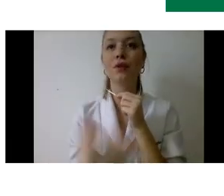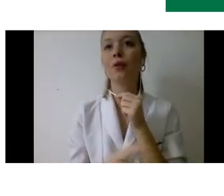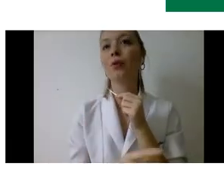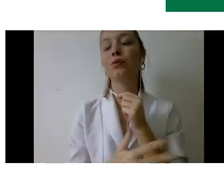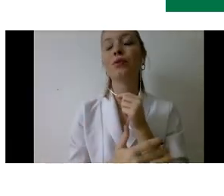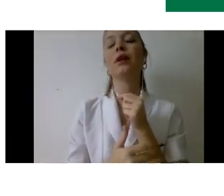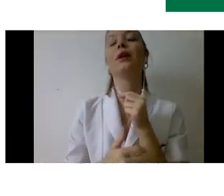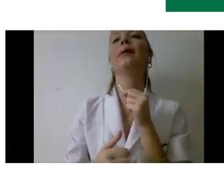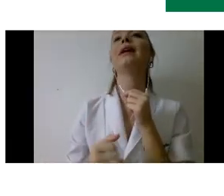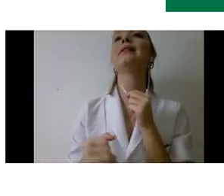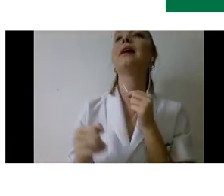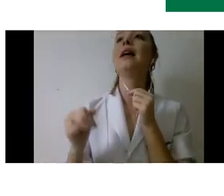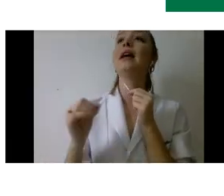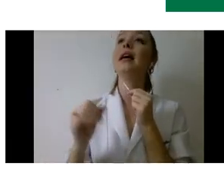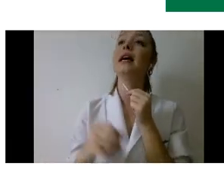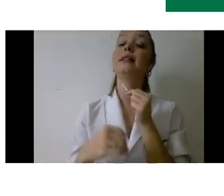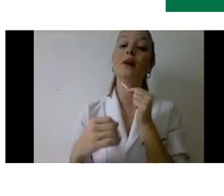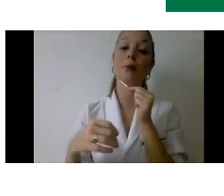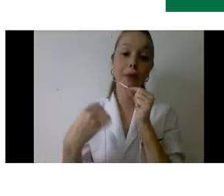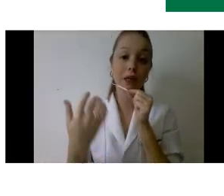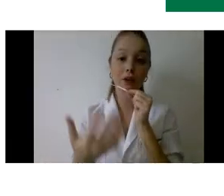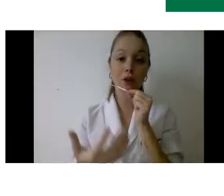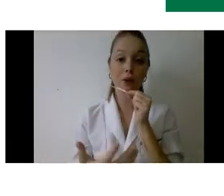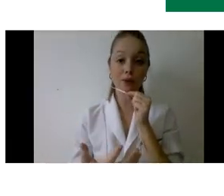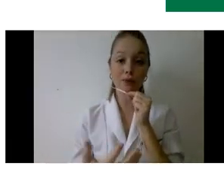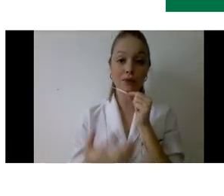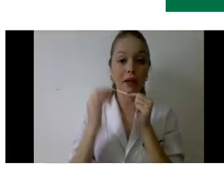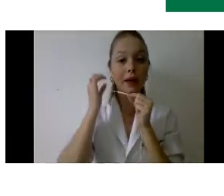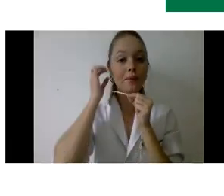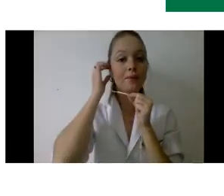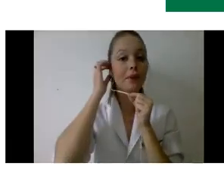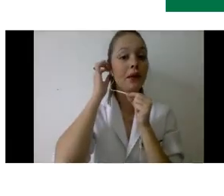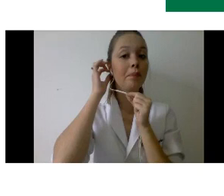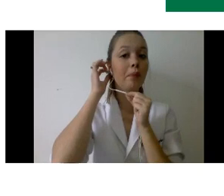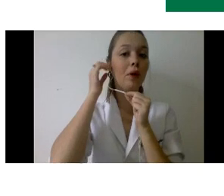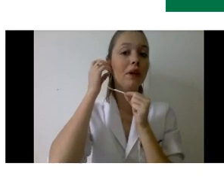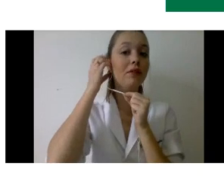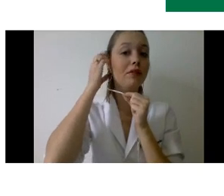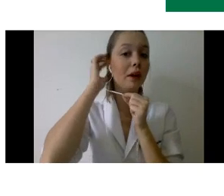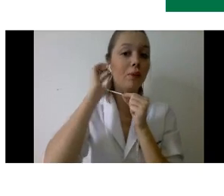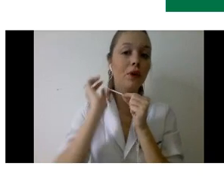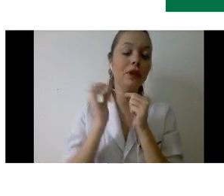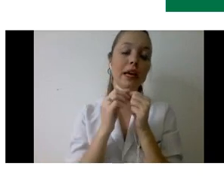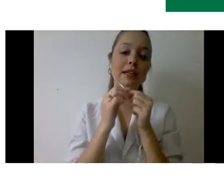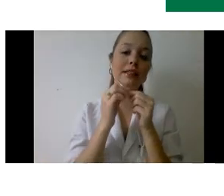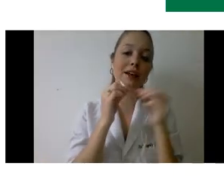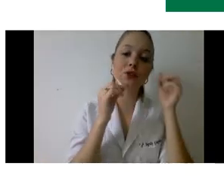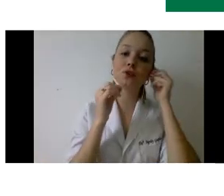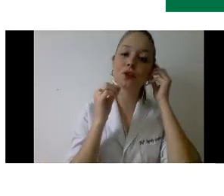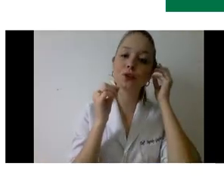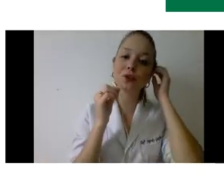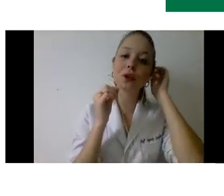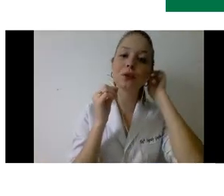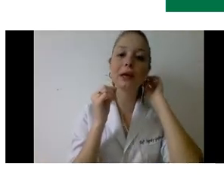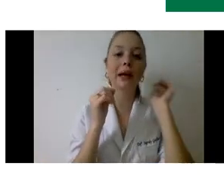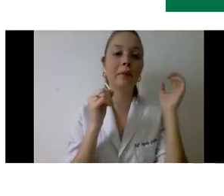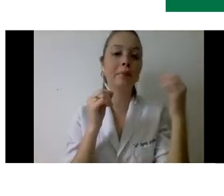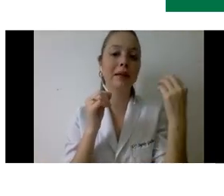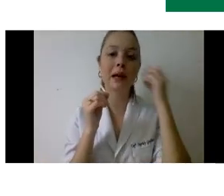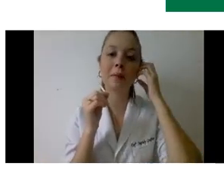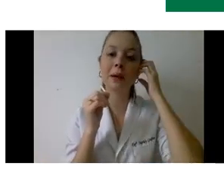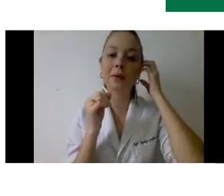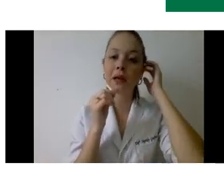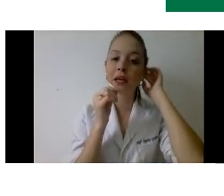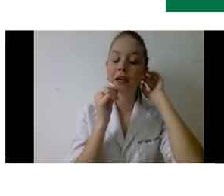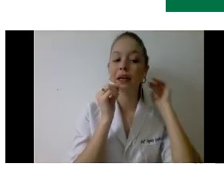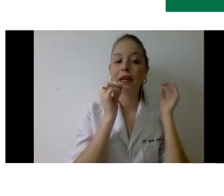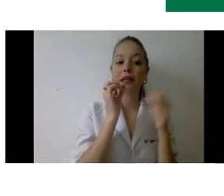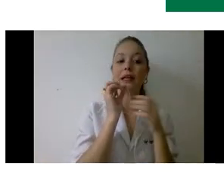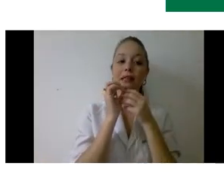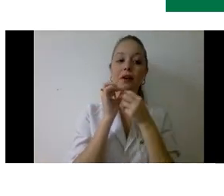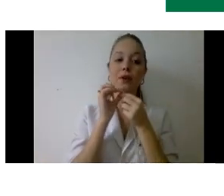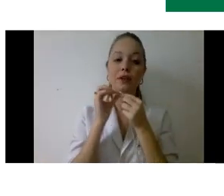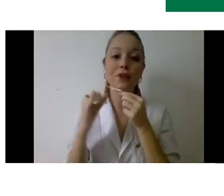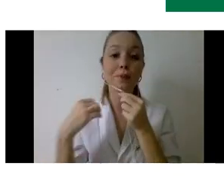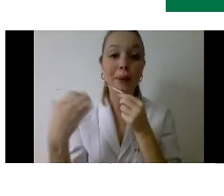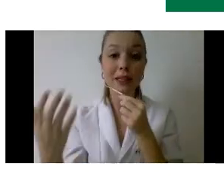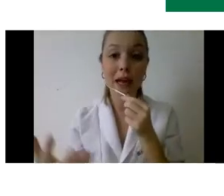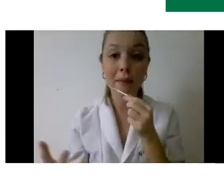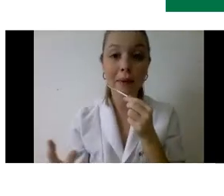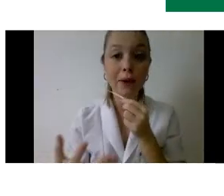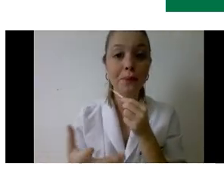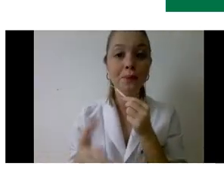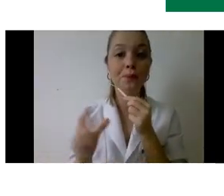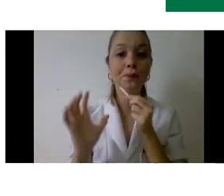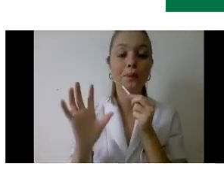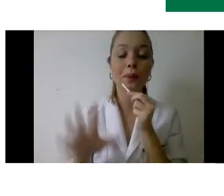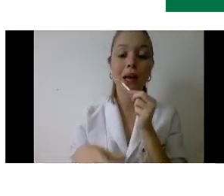cachorros e outros animais, eles são perigosos, né? E podem vir a morder. Eles acham fofinho, querem passar a mão. E nessa coisa